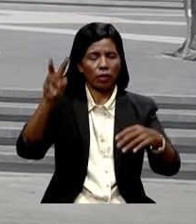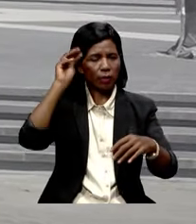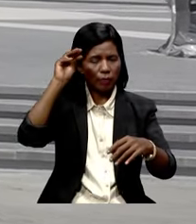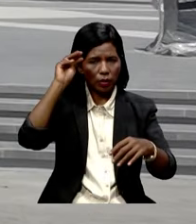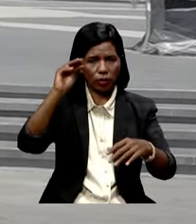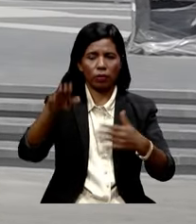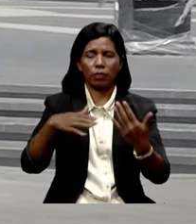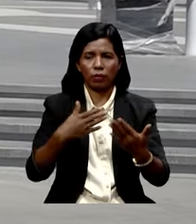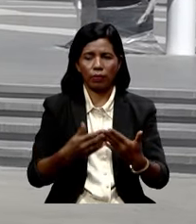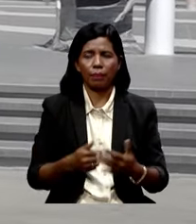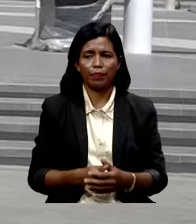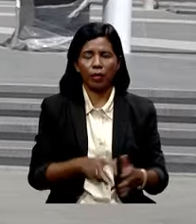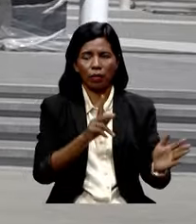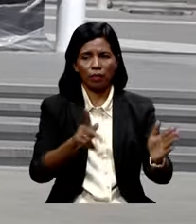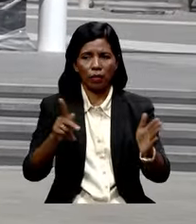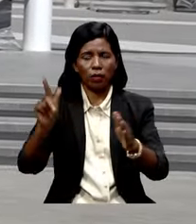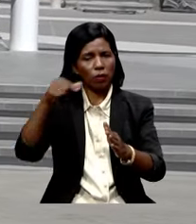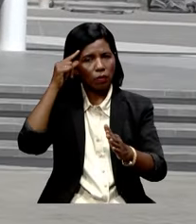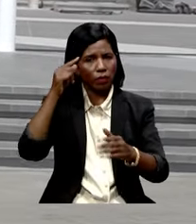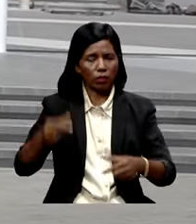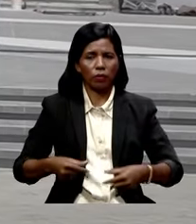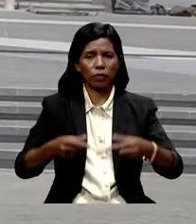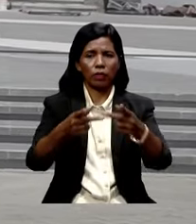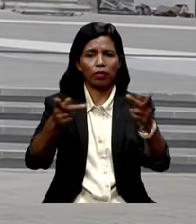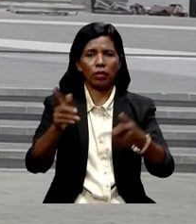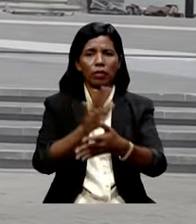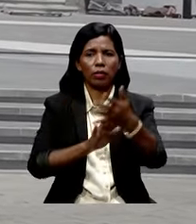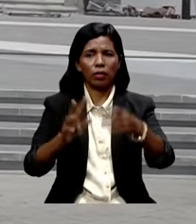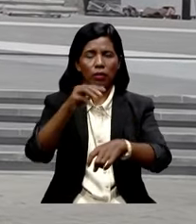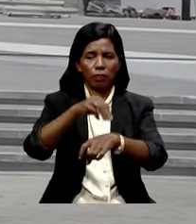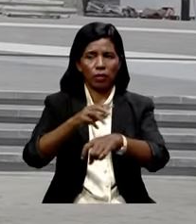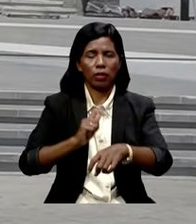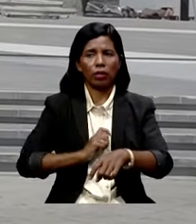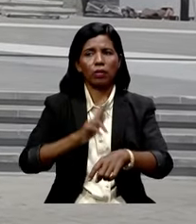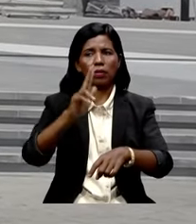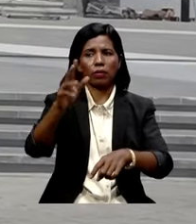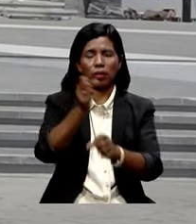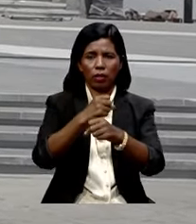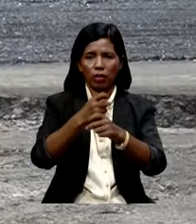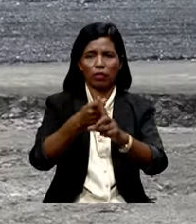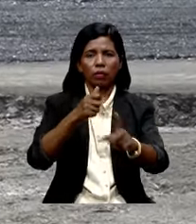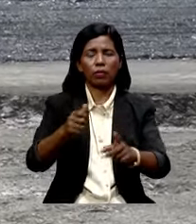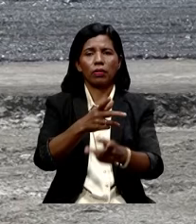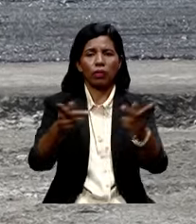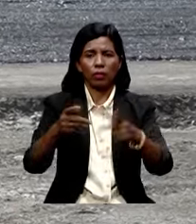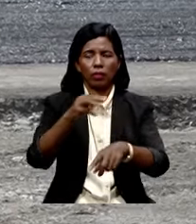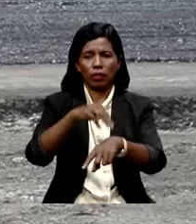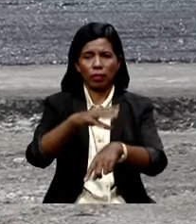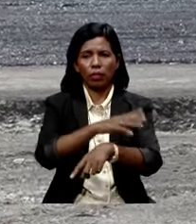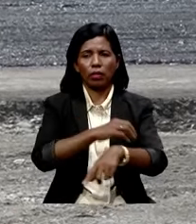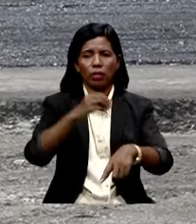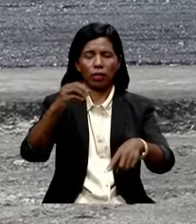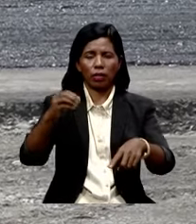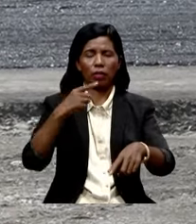ministros. Enquanto tu plano, o governo se entrega fato em celebração, missa ia Tassitolo, neve composto si altar, Praça Vaticano,